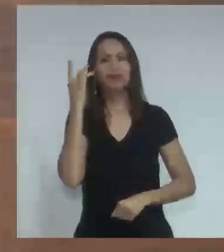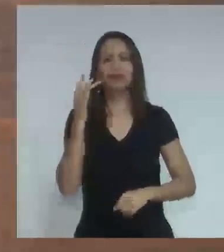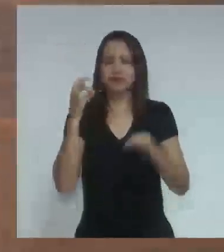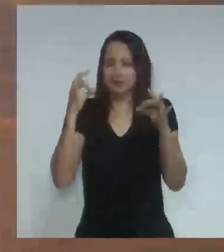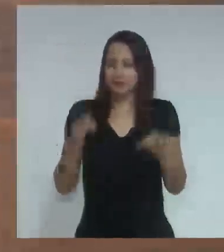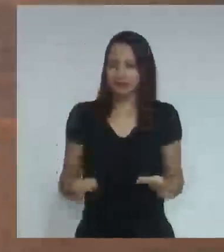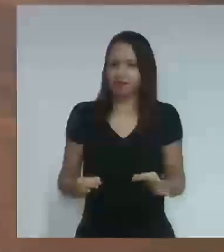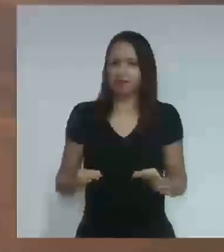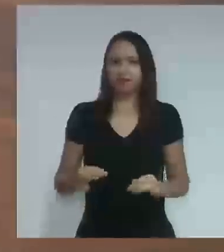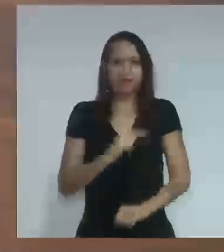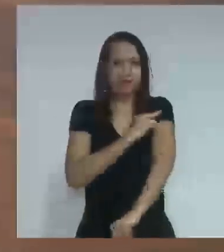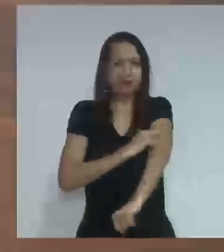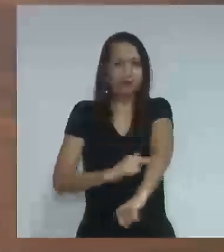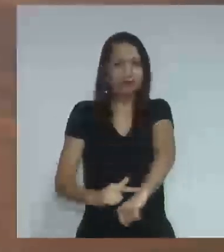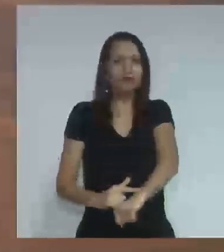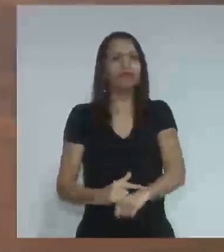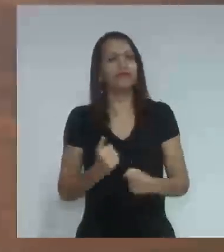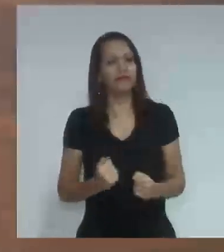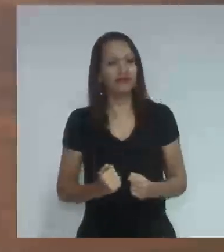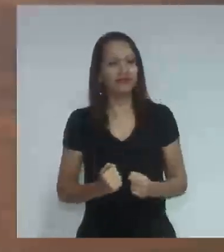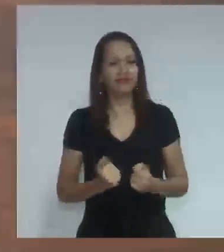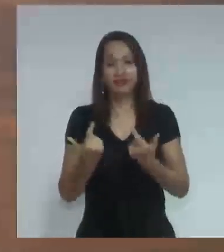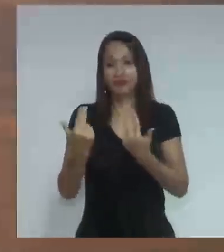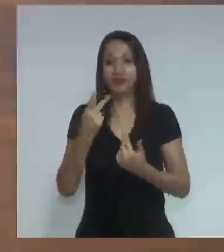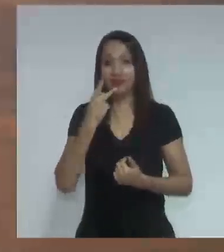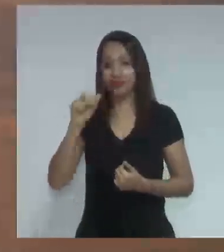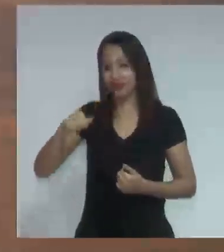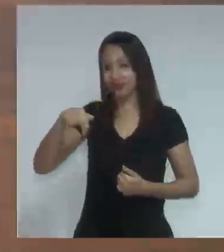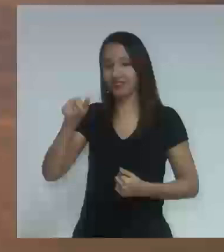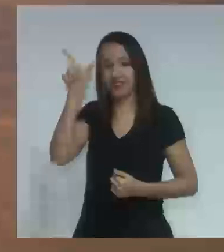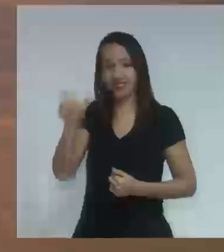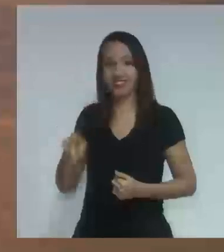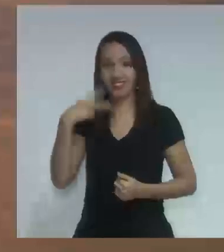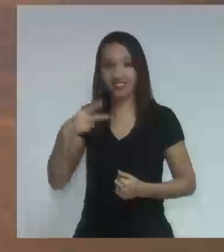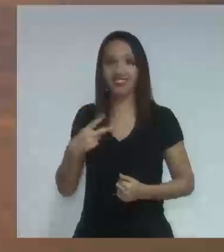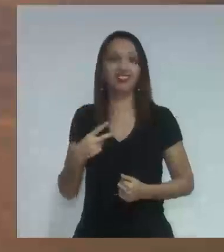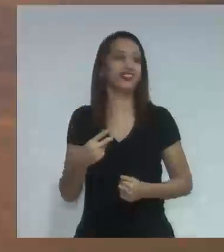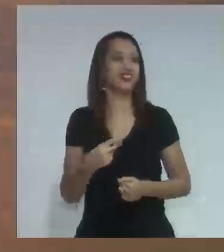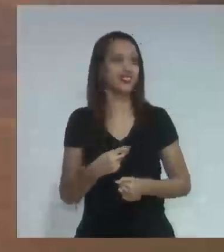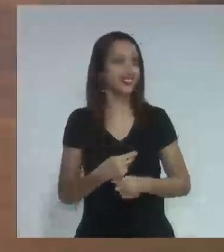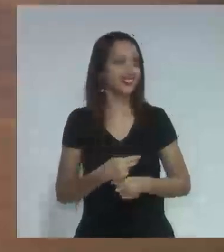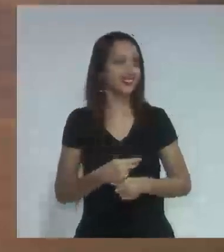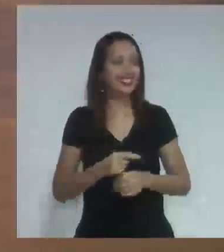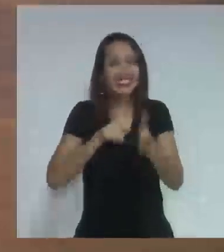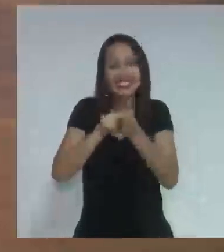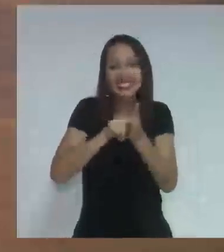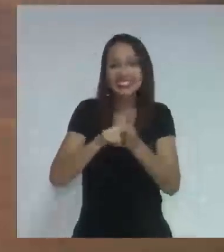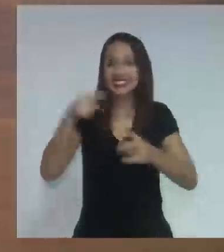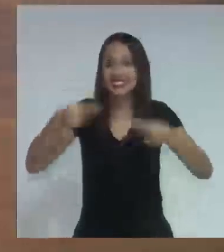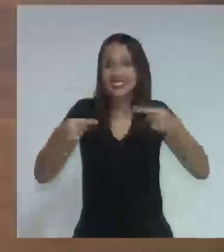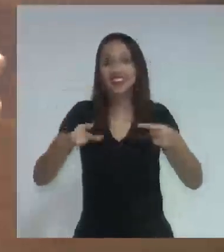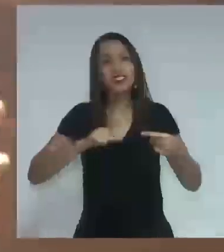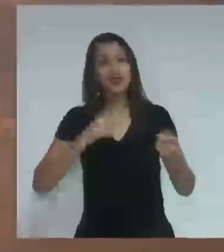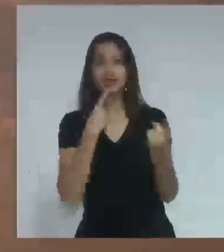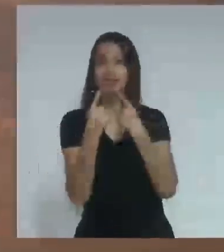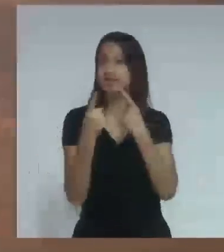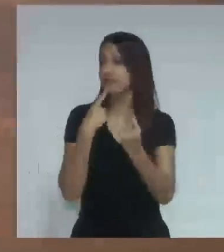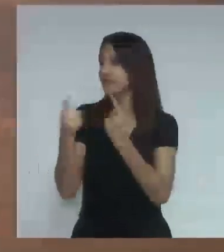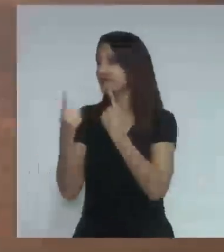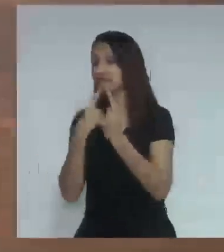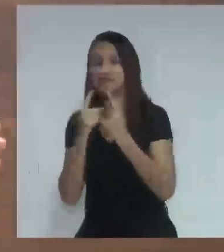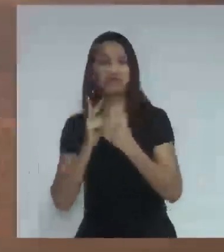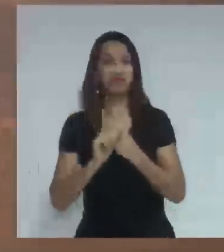culta, um cientista político, como disse a Ana Genesini, respeito muito seus posicionamentos, e tem diálogo, nós dialogamos